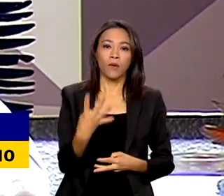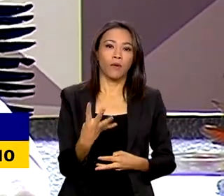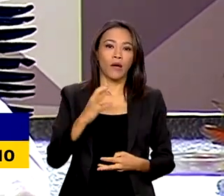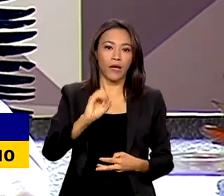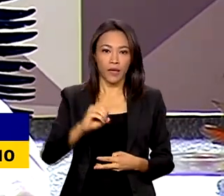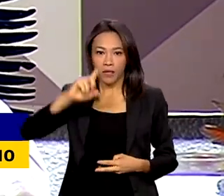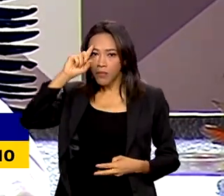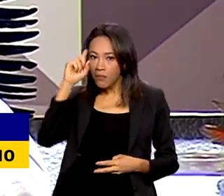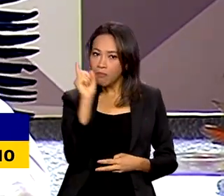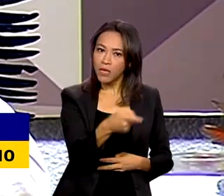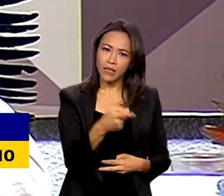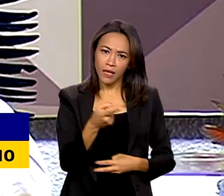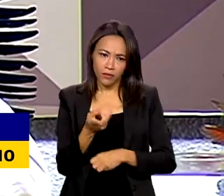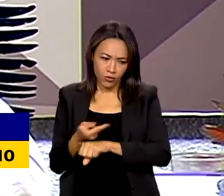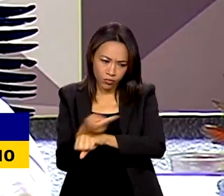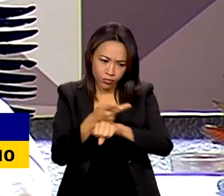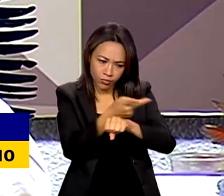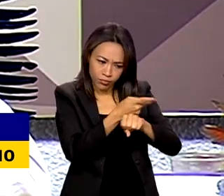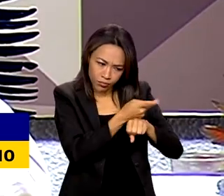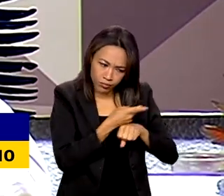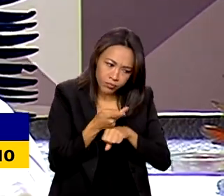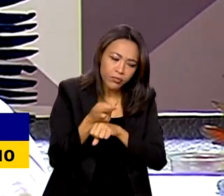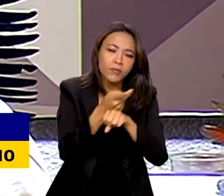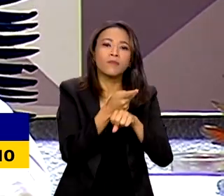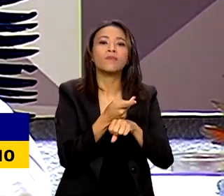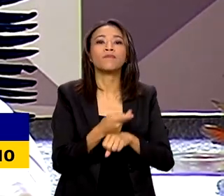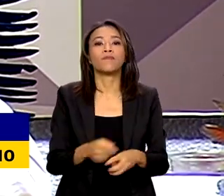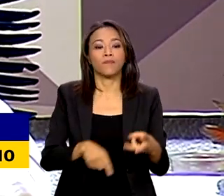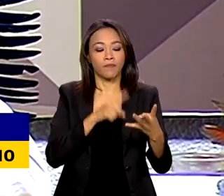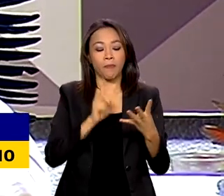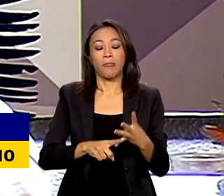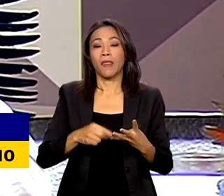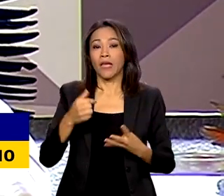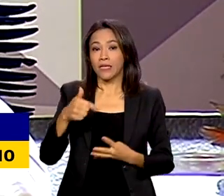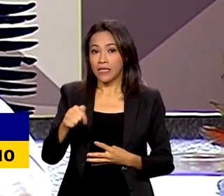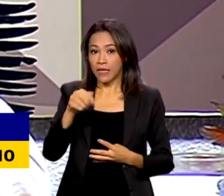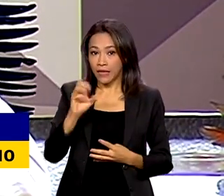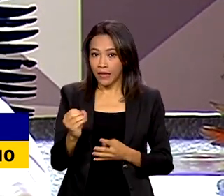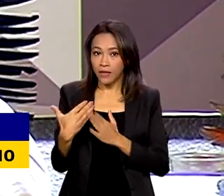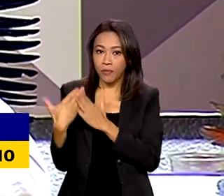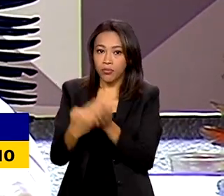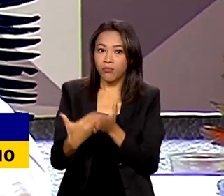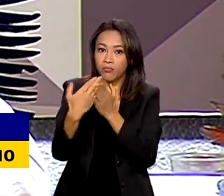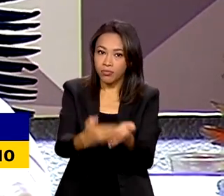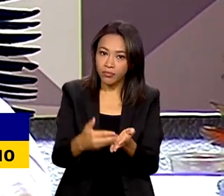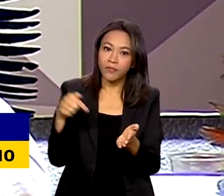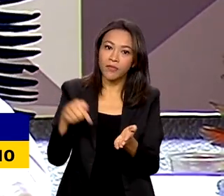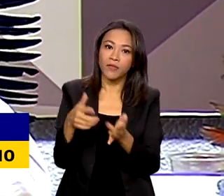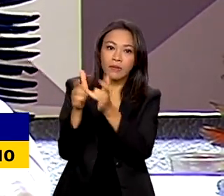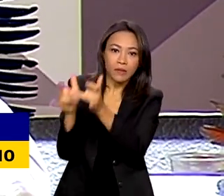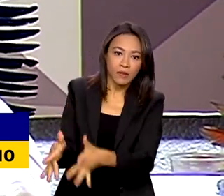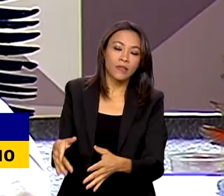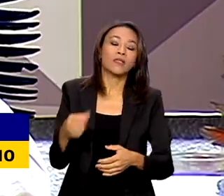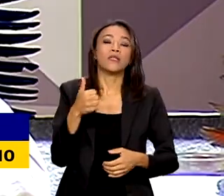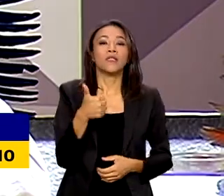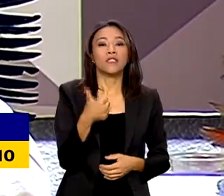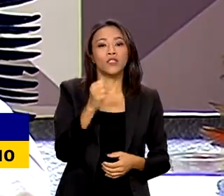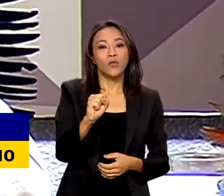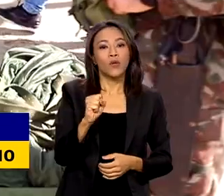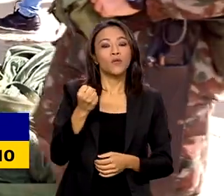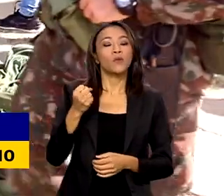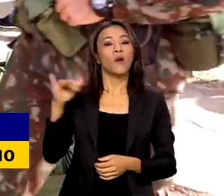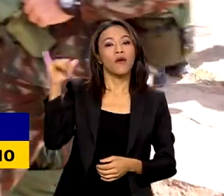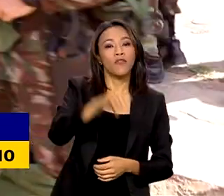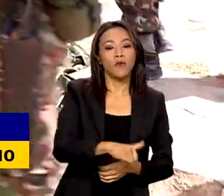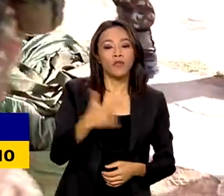de busca e apreensão. Foram 70 balsas inutilizadas, 18 aviões e 2